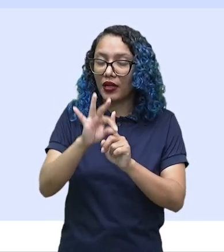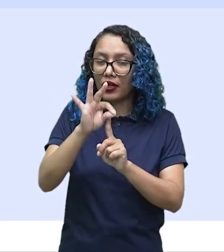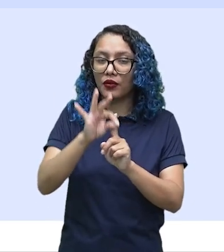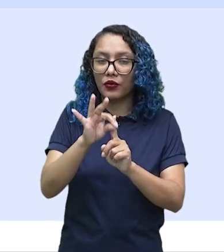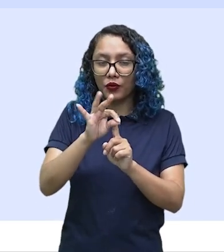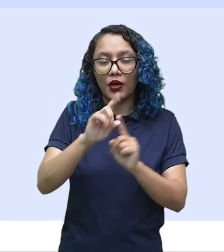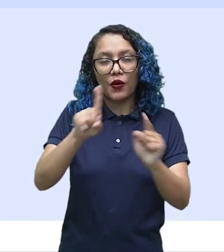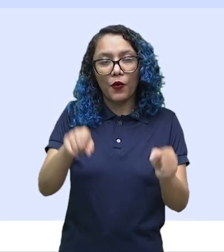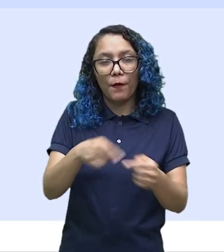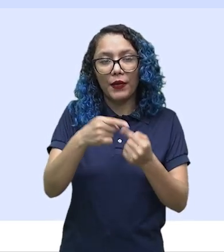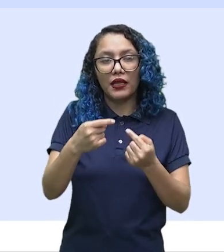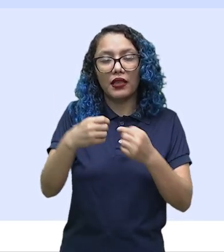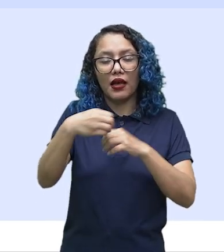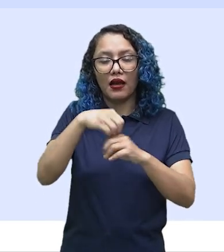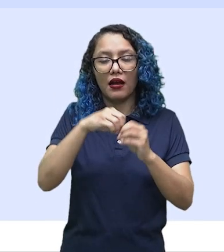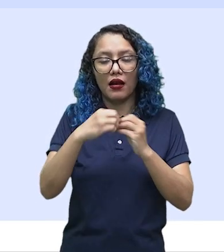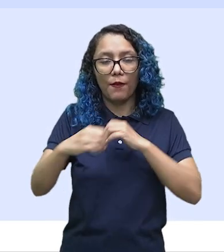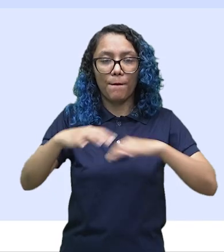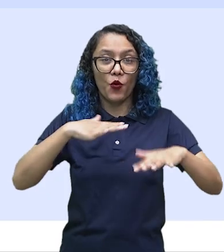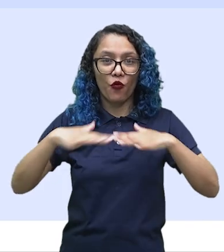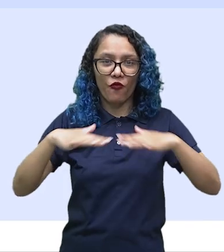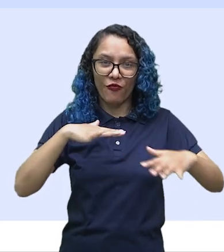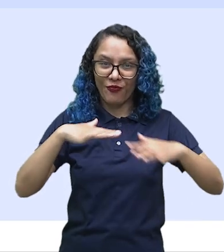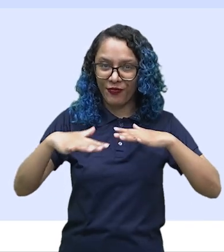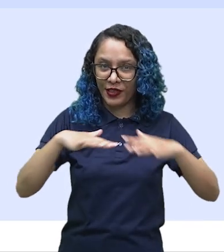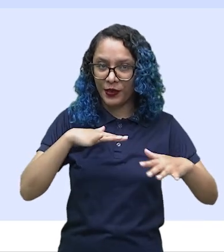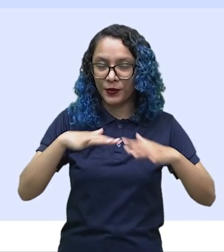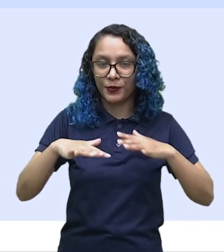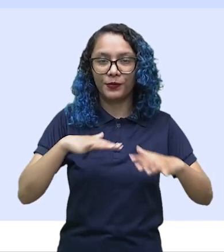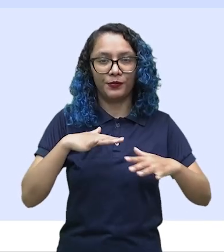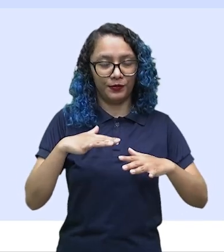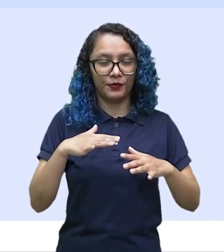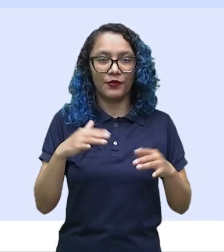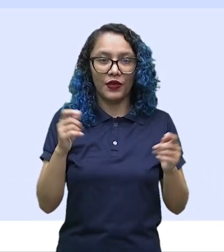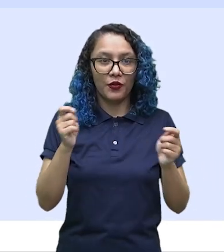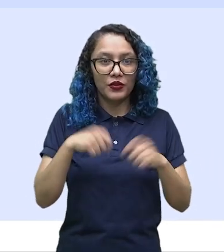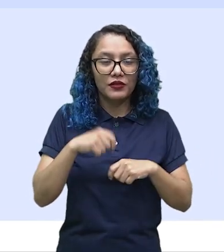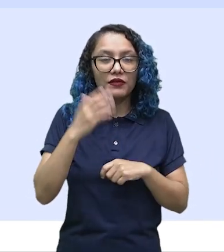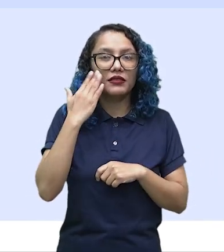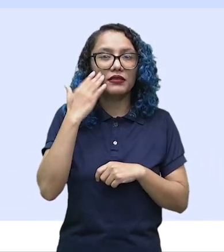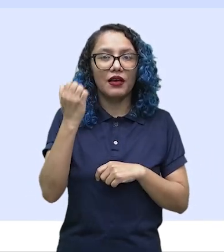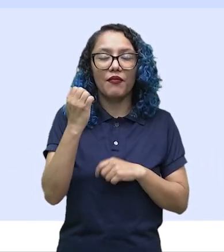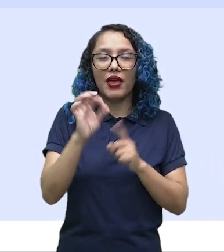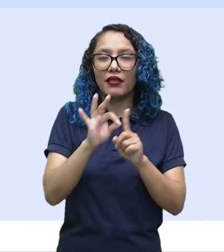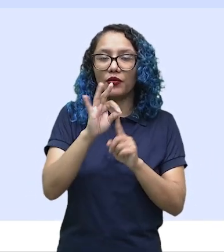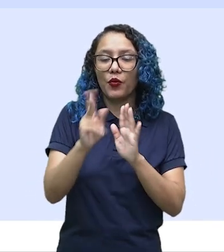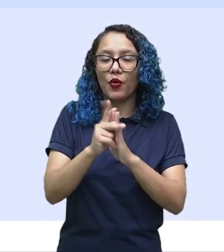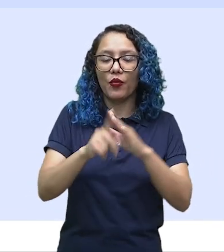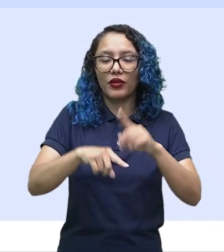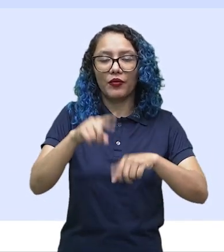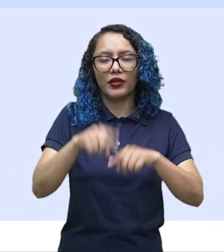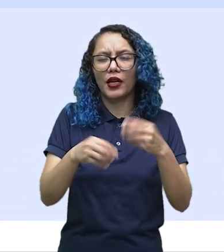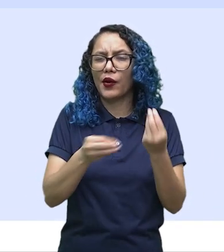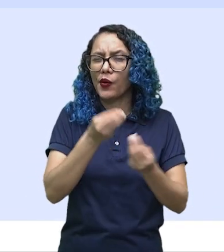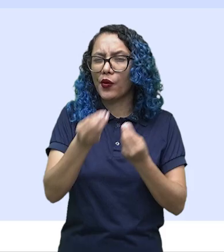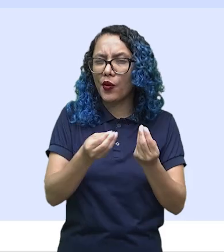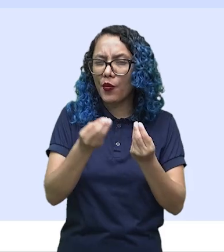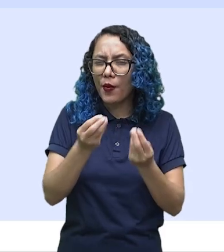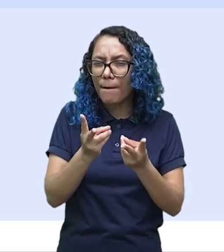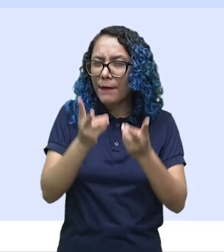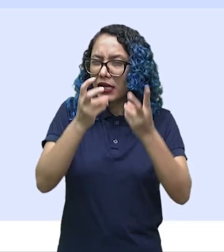a agitação molecular, né? Então, a gente consegue estabelecer a temperatura desse corpo a partir